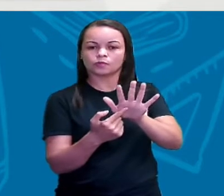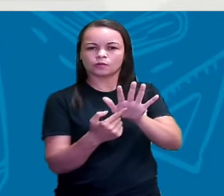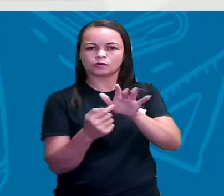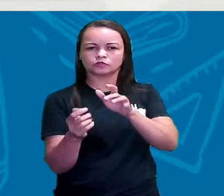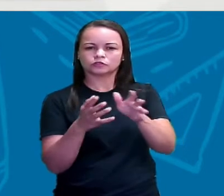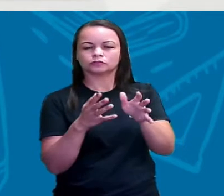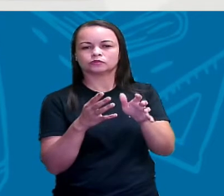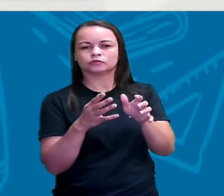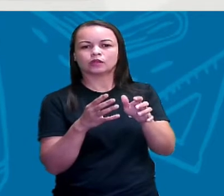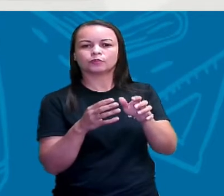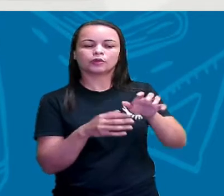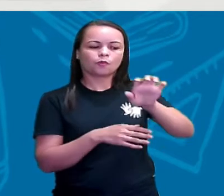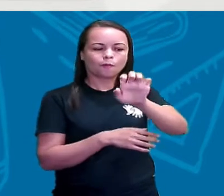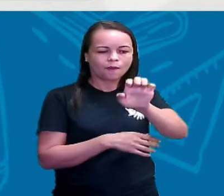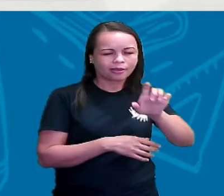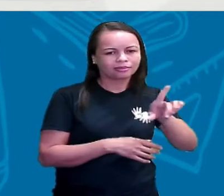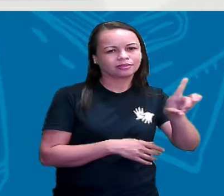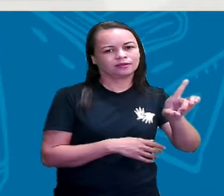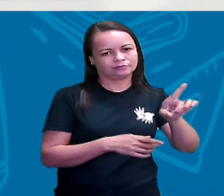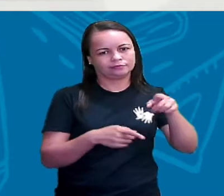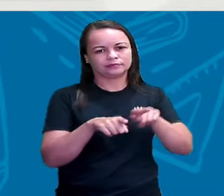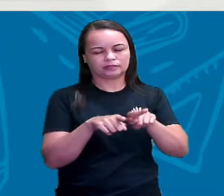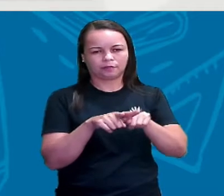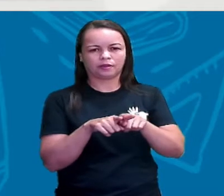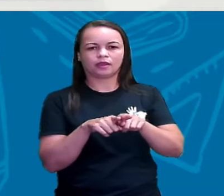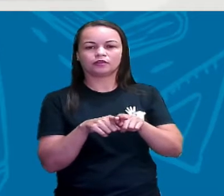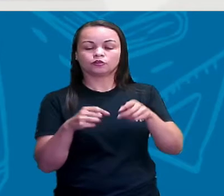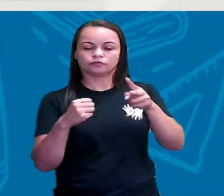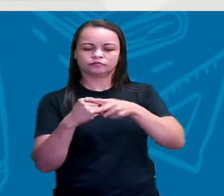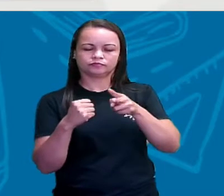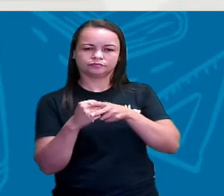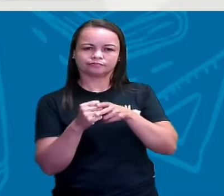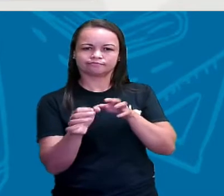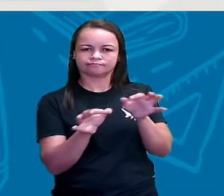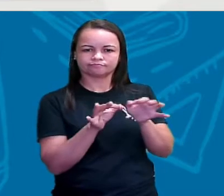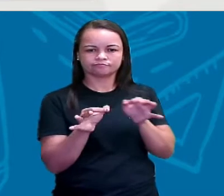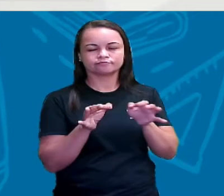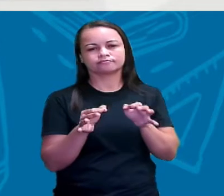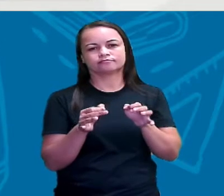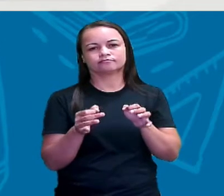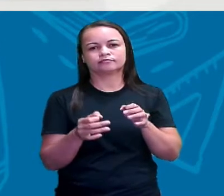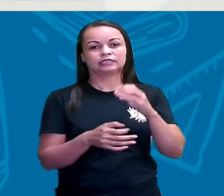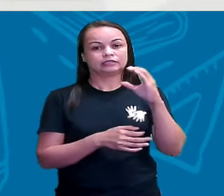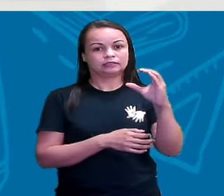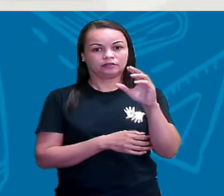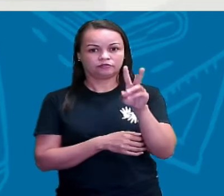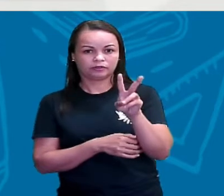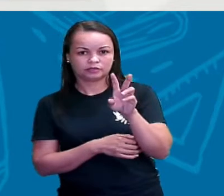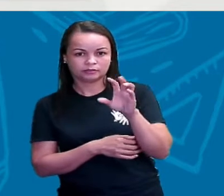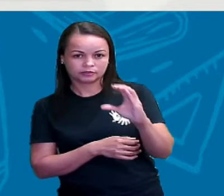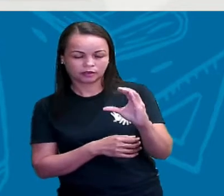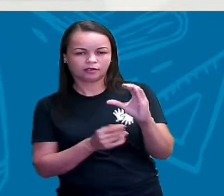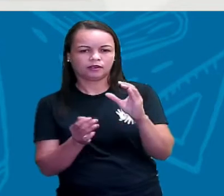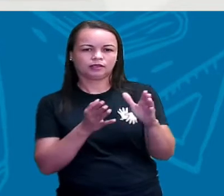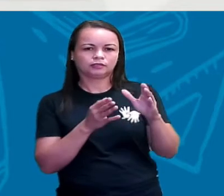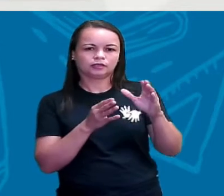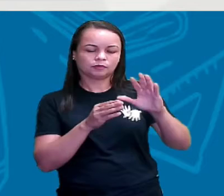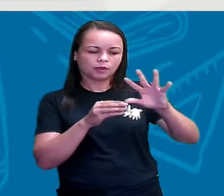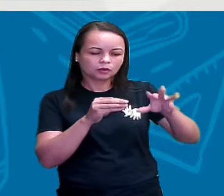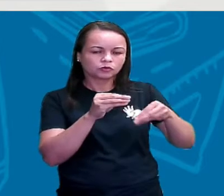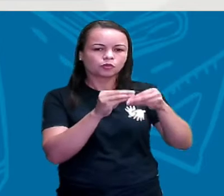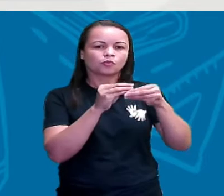prefer, verbo aí regular, com formação CVC. Dobrou-se aí o outro R